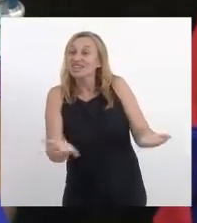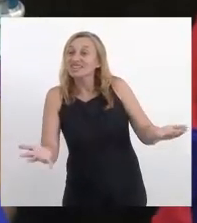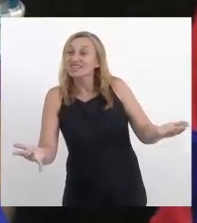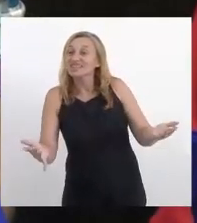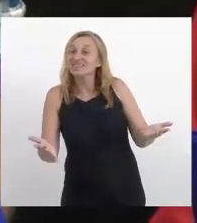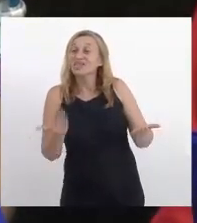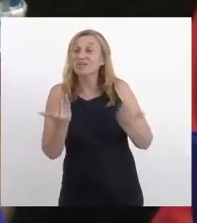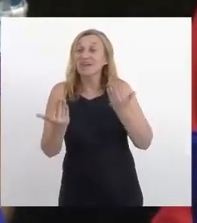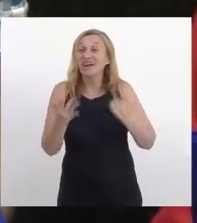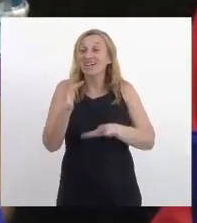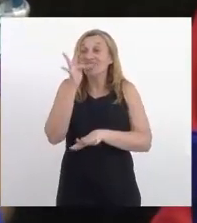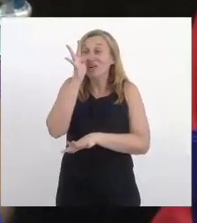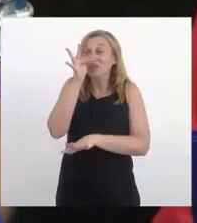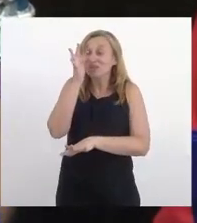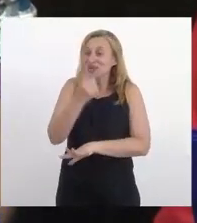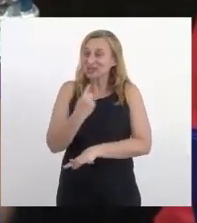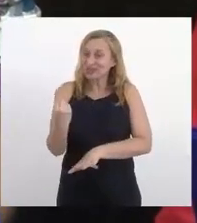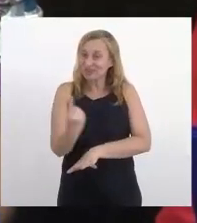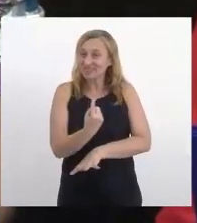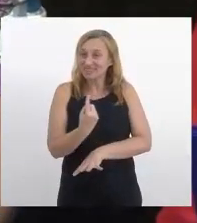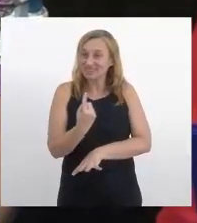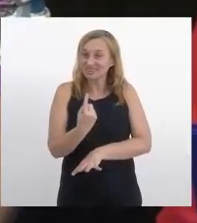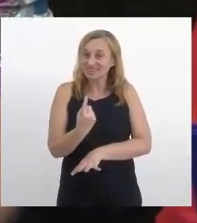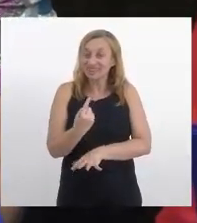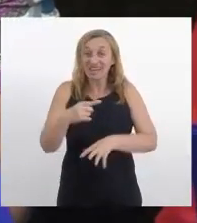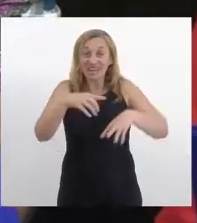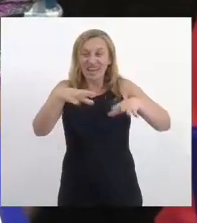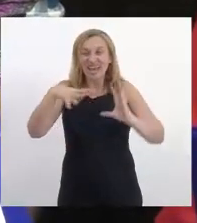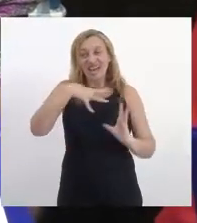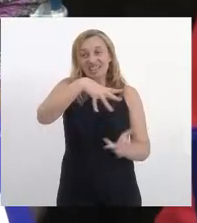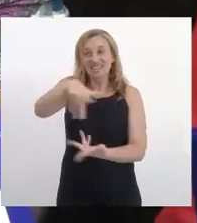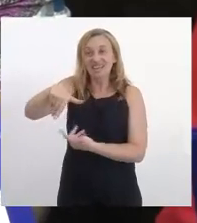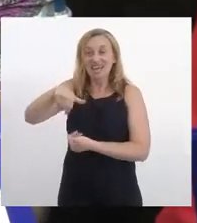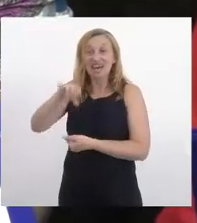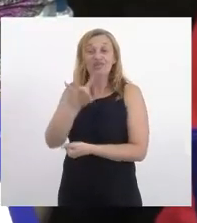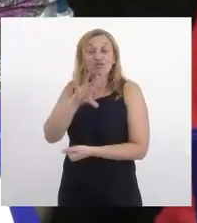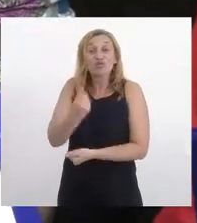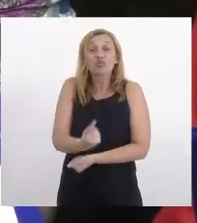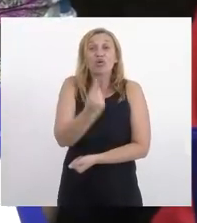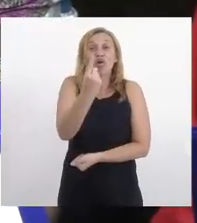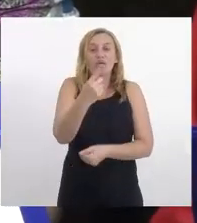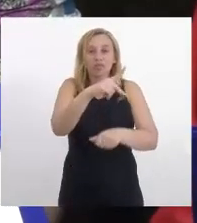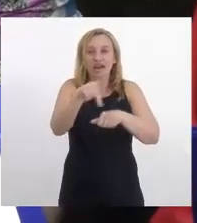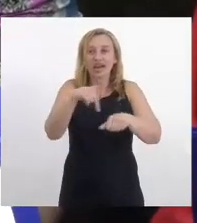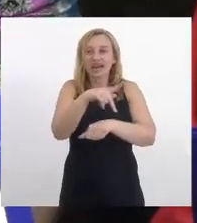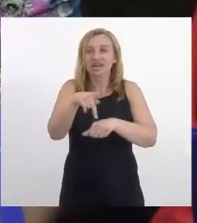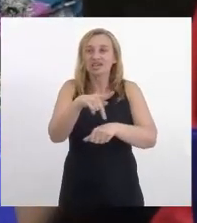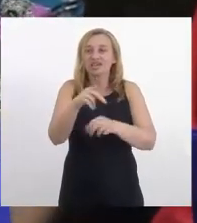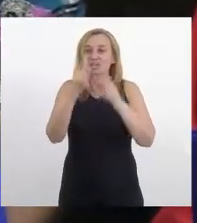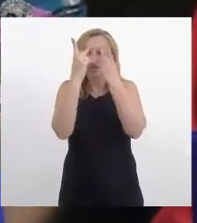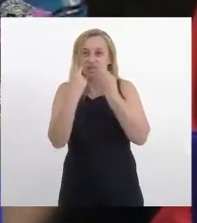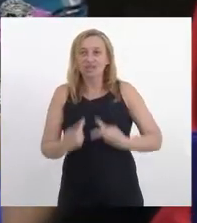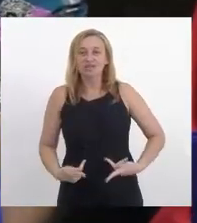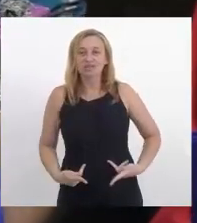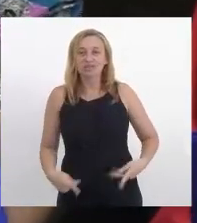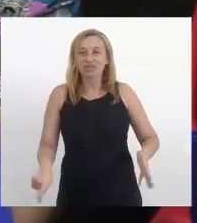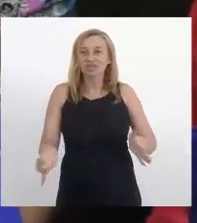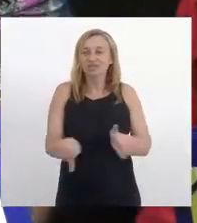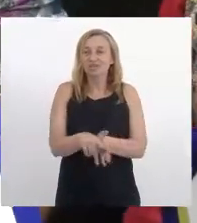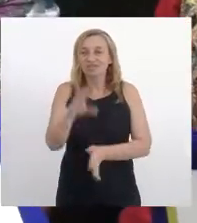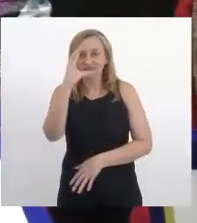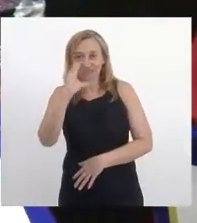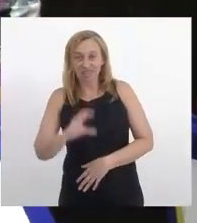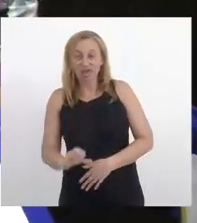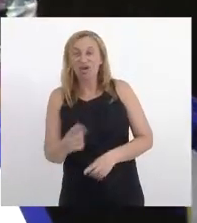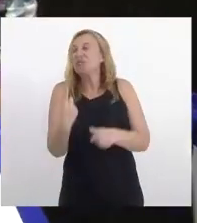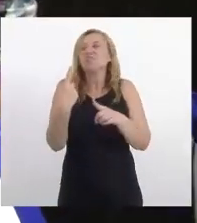oceano. E a Terra é um só país, e os seres humanos, seus cidadãos. Então,